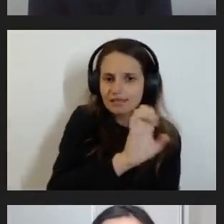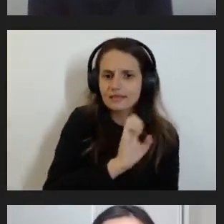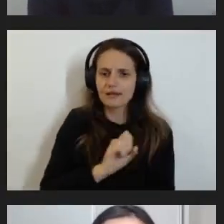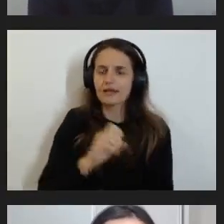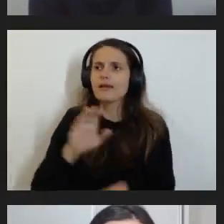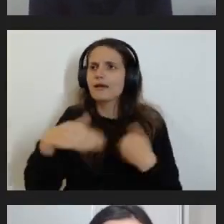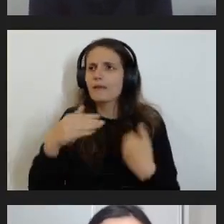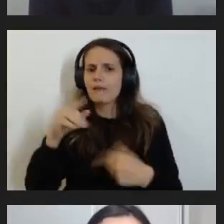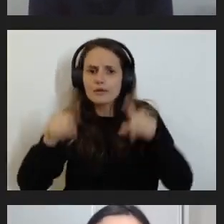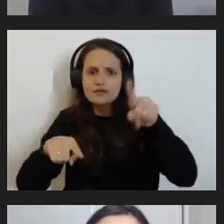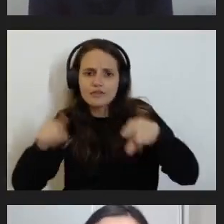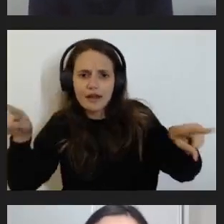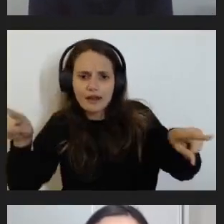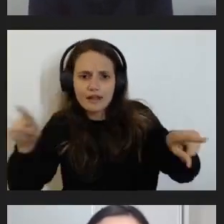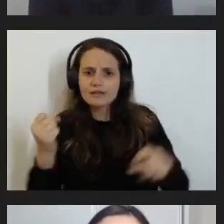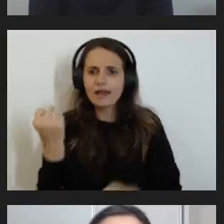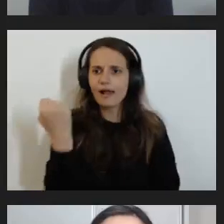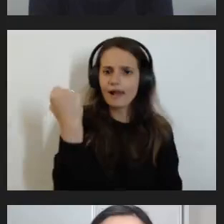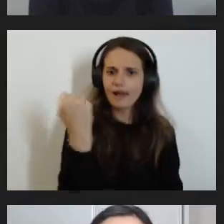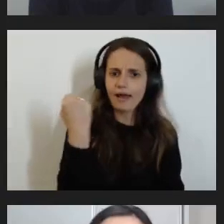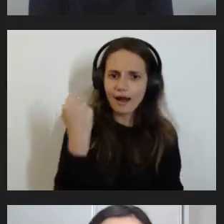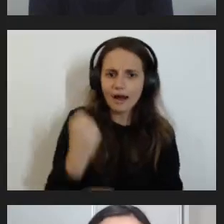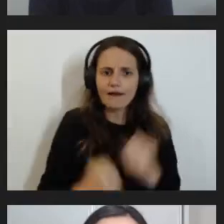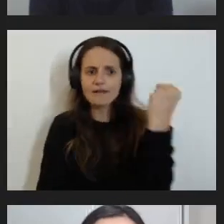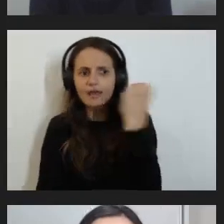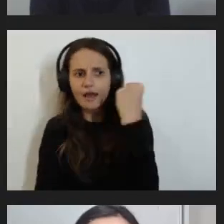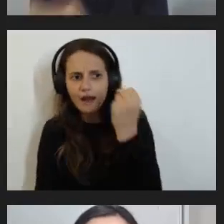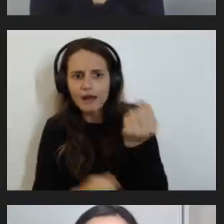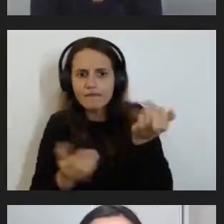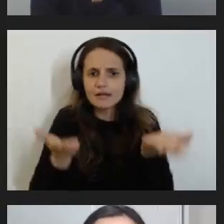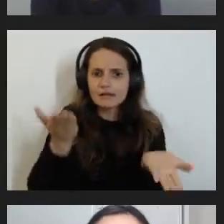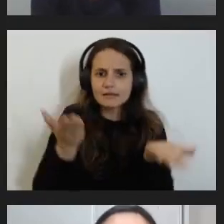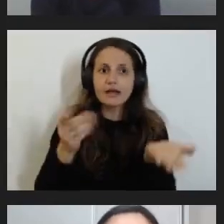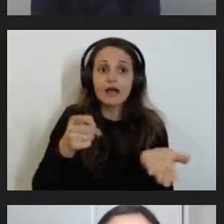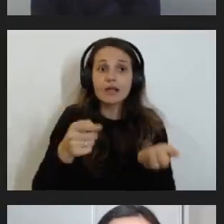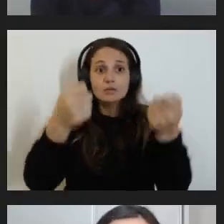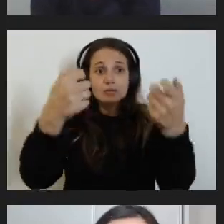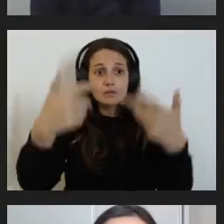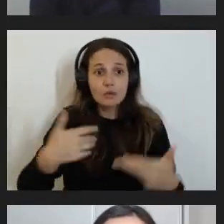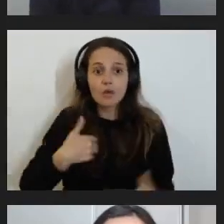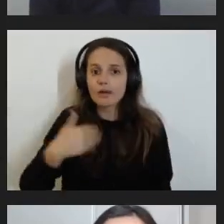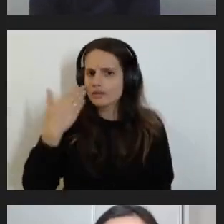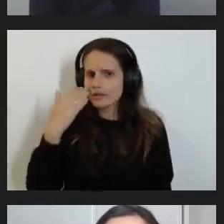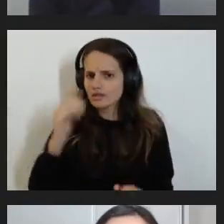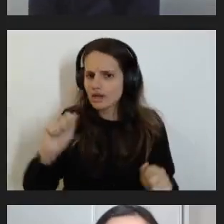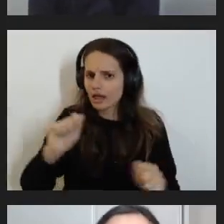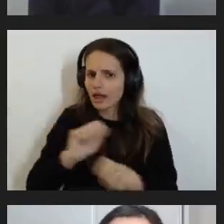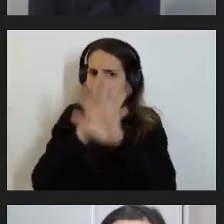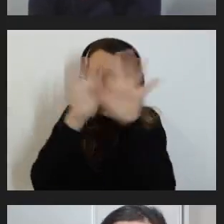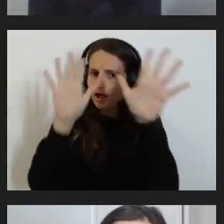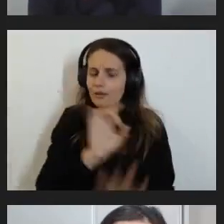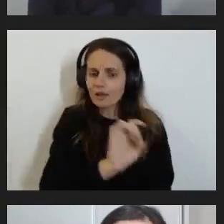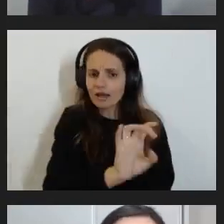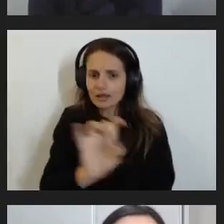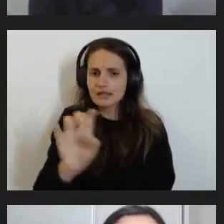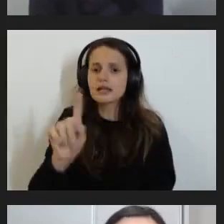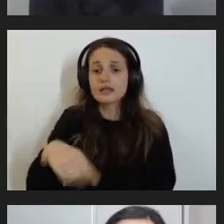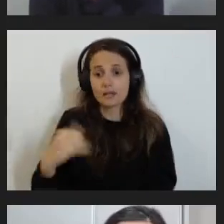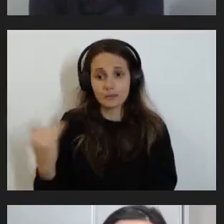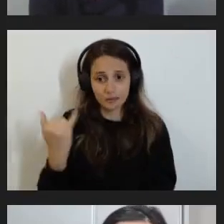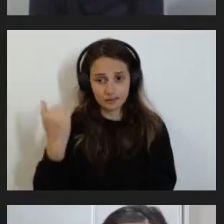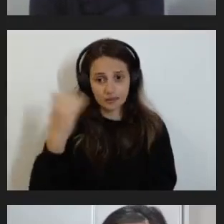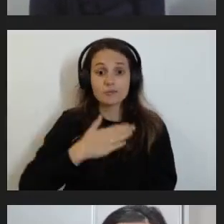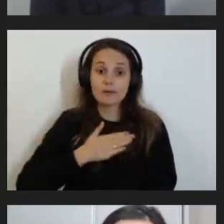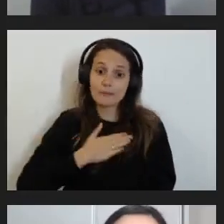dois? Então, você foi explicando assim, eu fui entendendo realmente o que que é cada lesão. Foi muito importante para